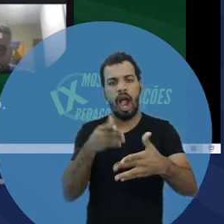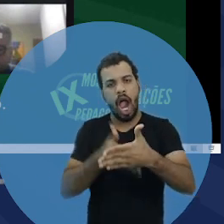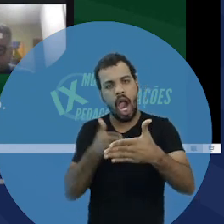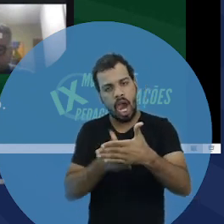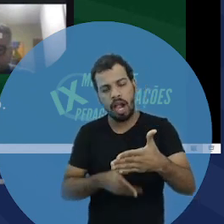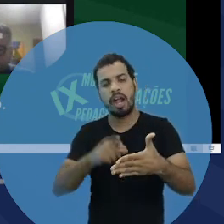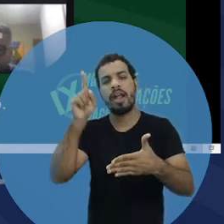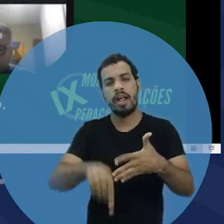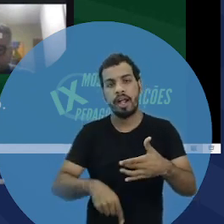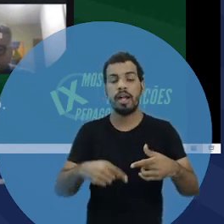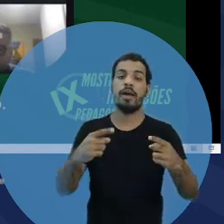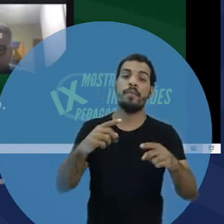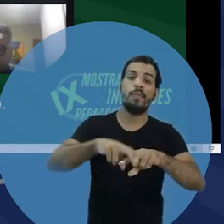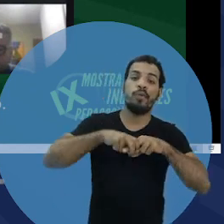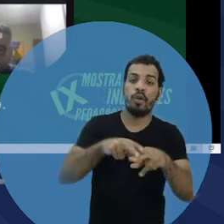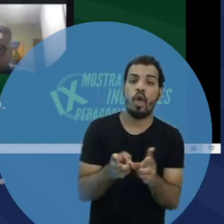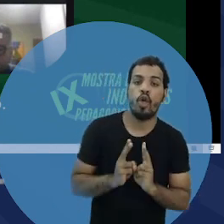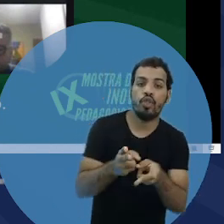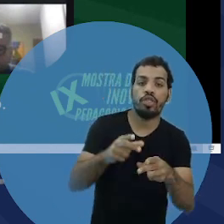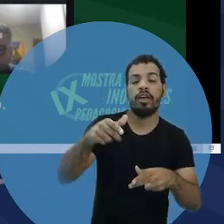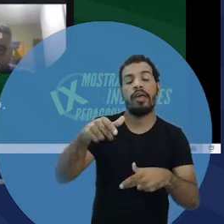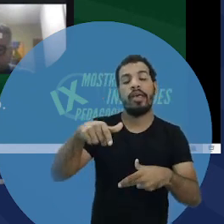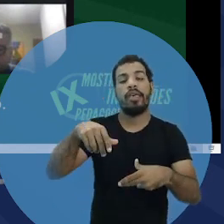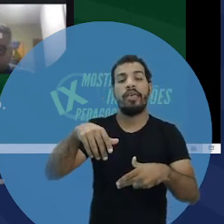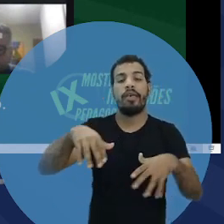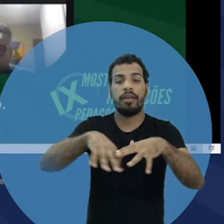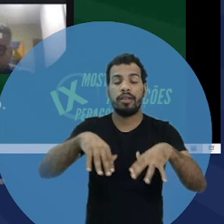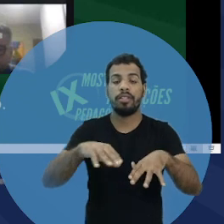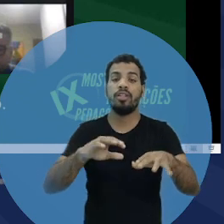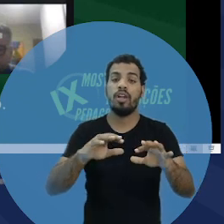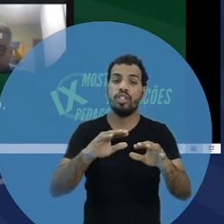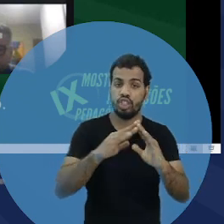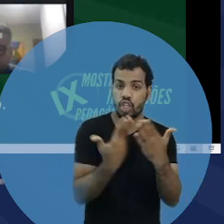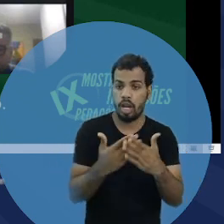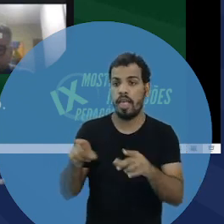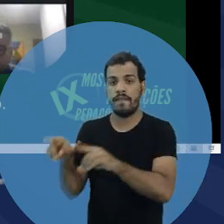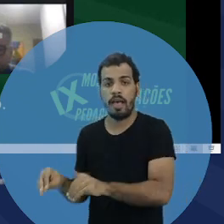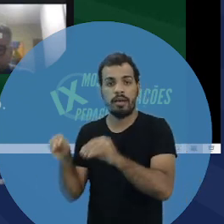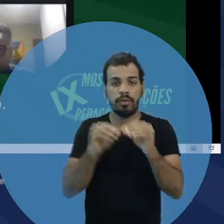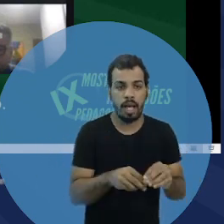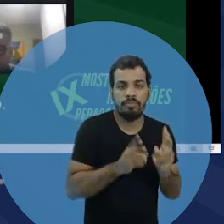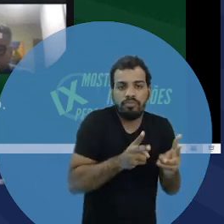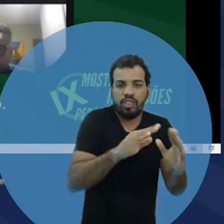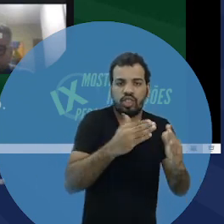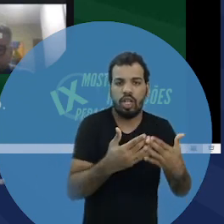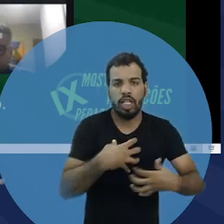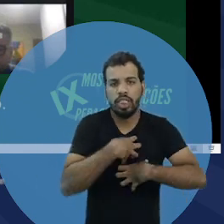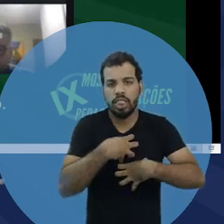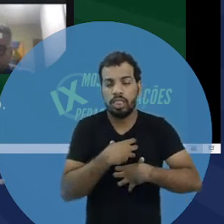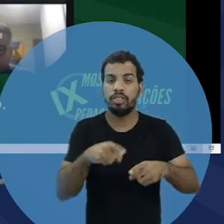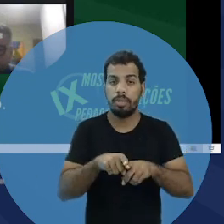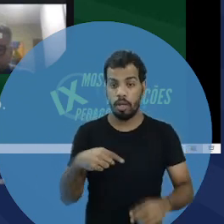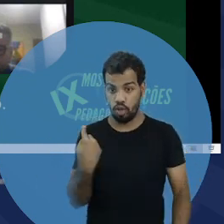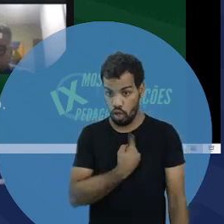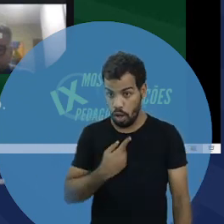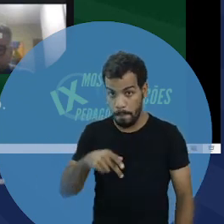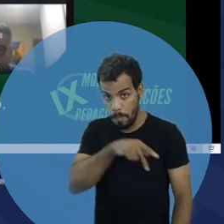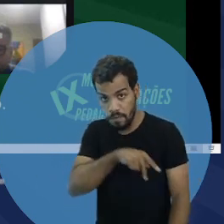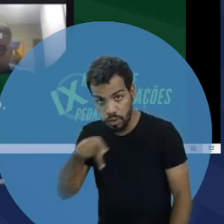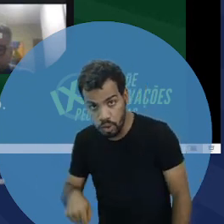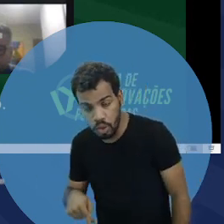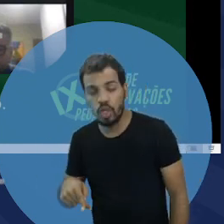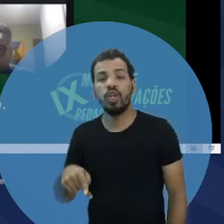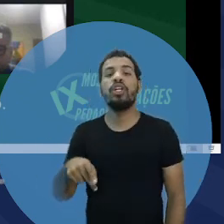dado continuidade a um ambiente, até no próprio ambiente escolar. E por parte de nós, professores, trouxemos essa